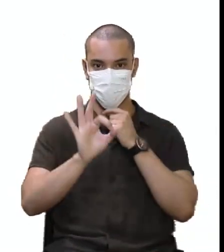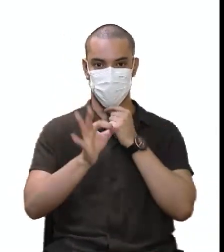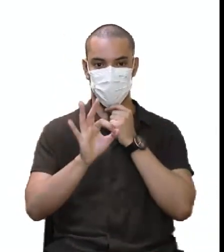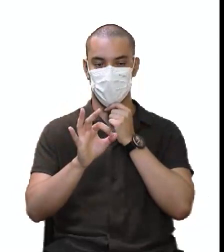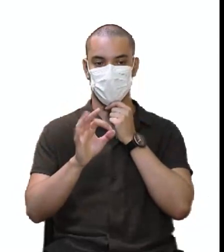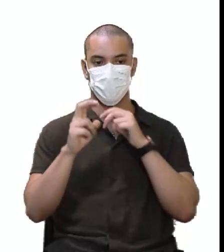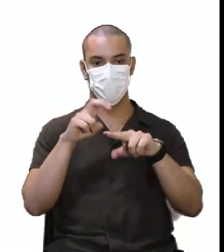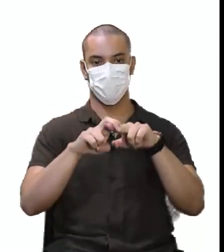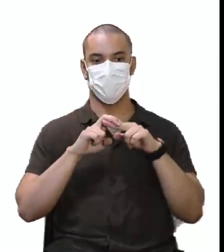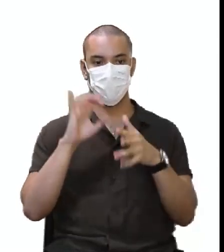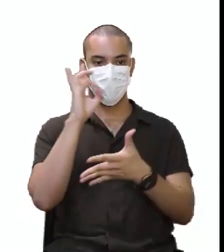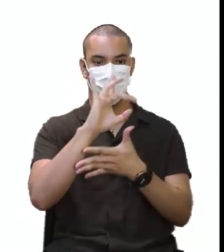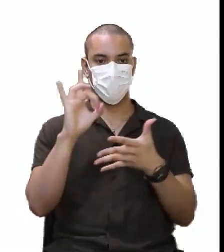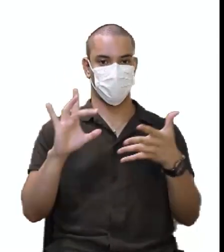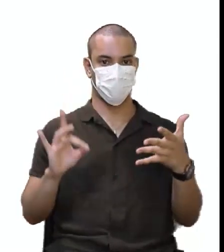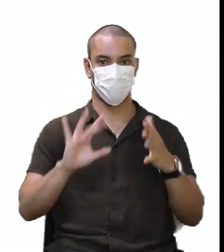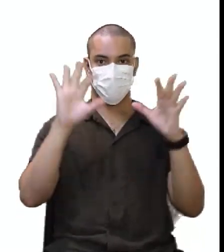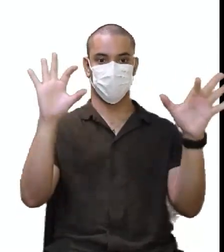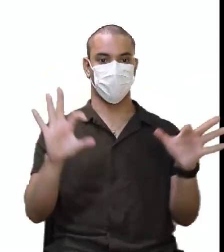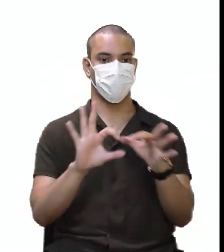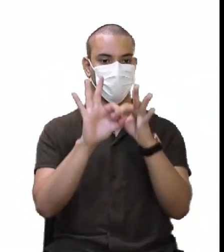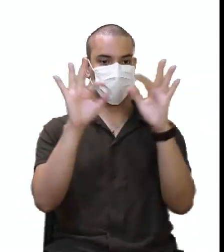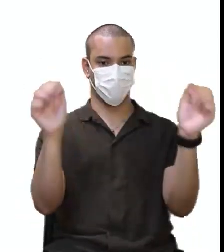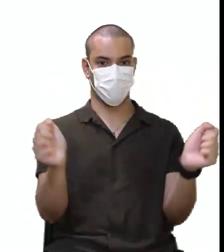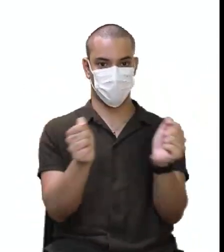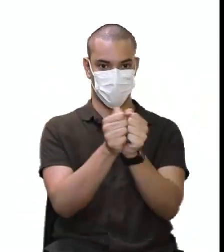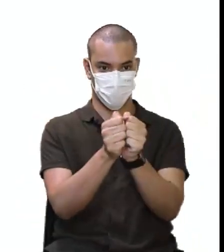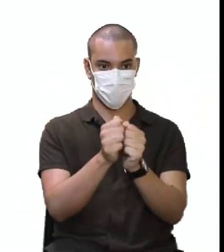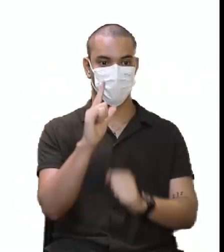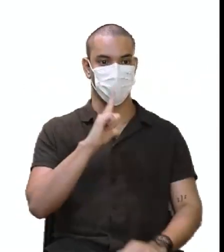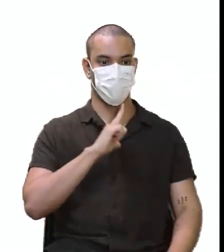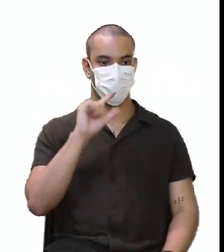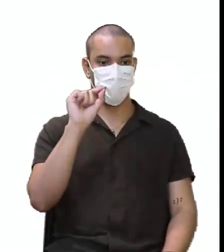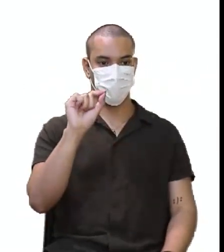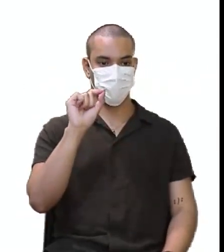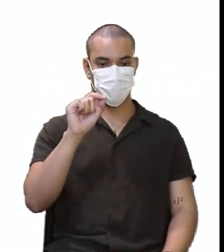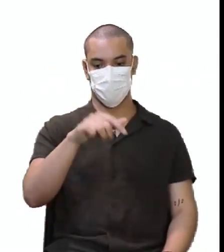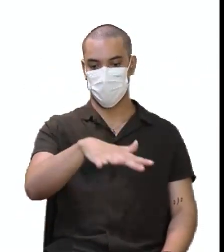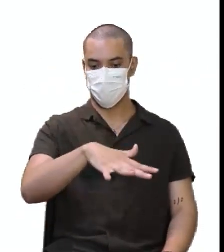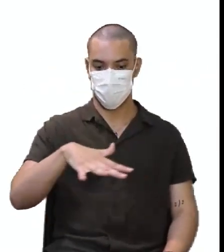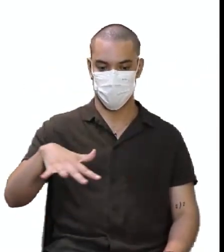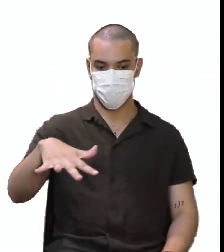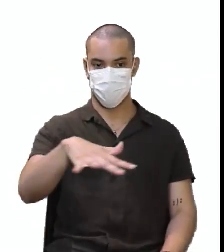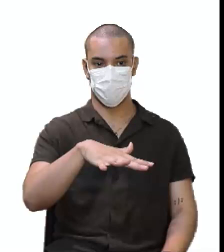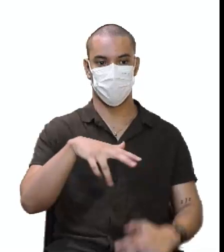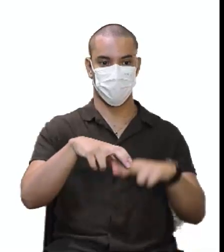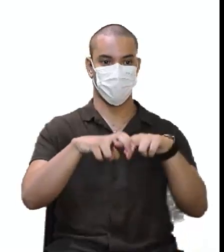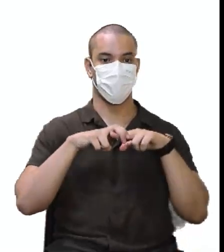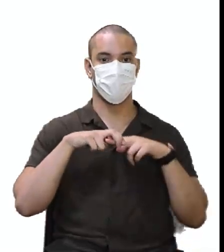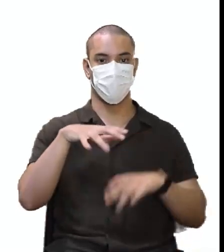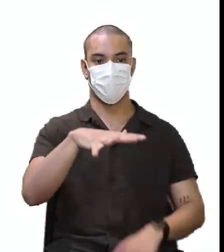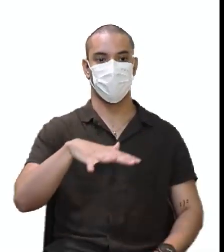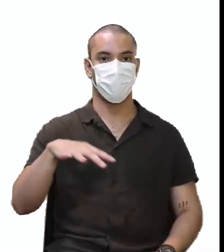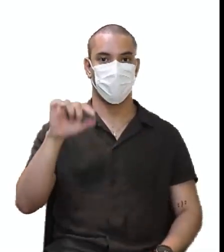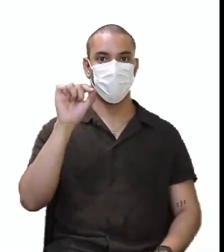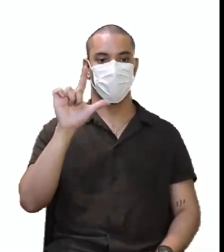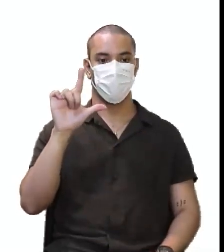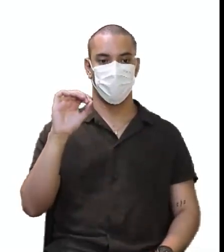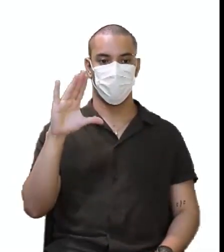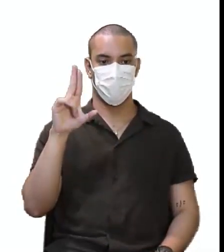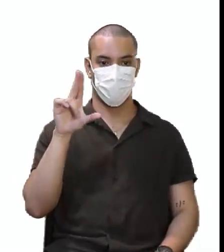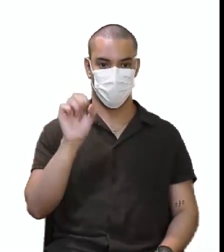Cada sequência desse que une um gene alelo, você vai ter o espaço. Esse espaço é chamado de